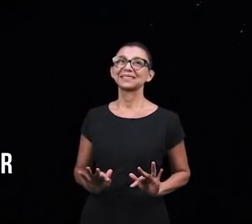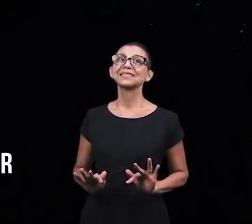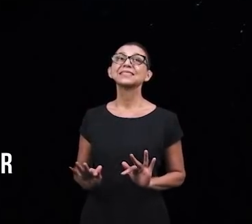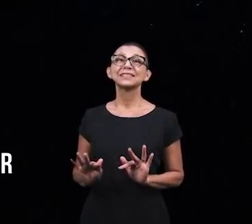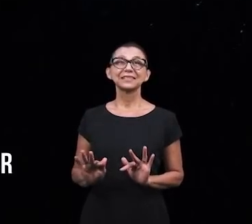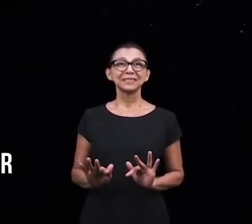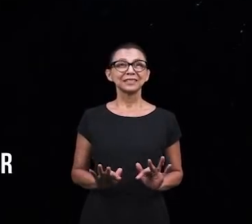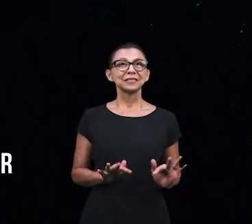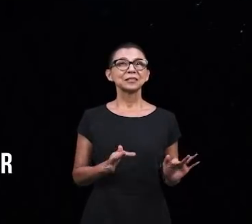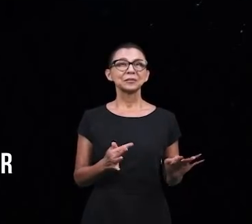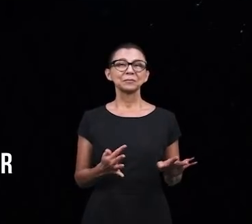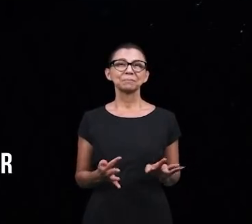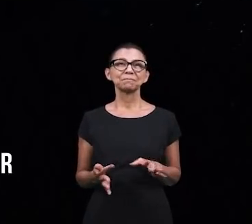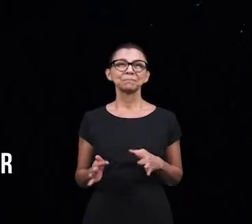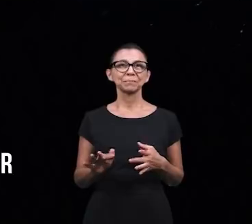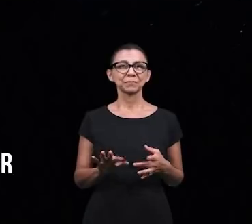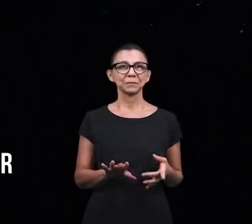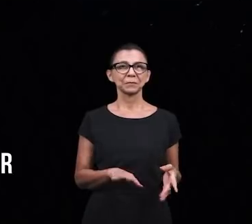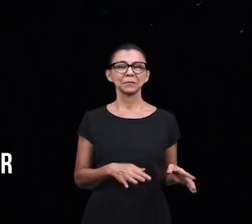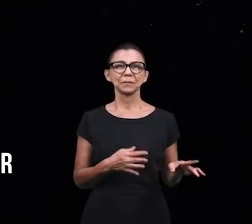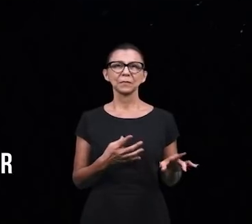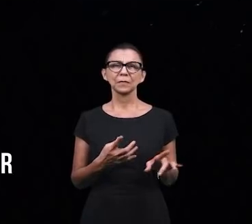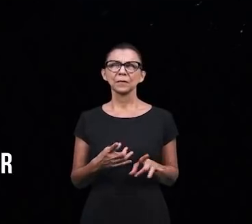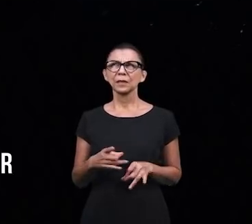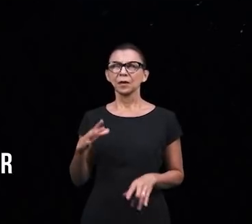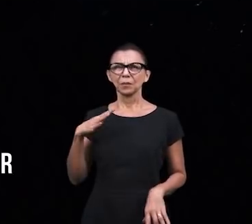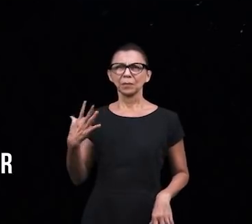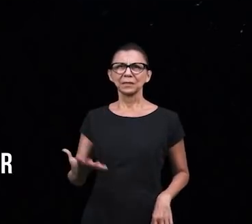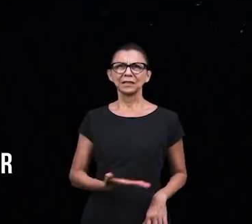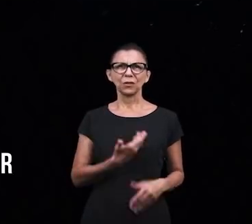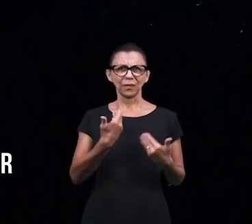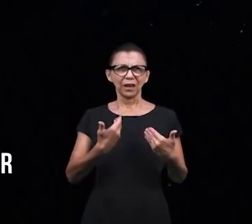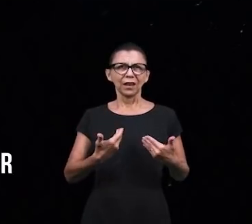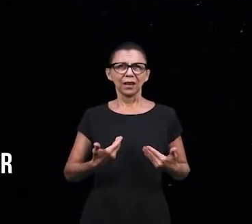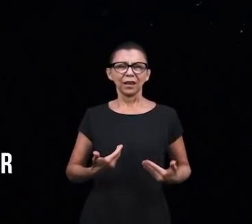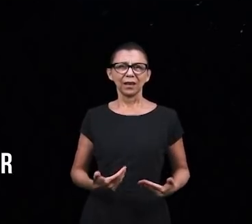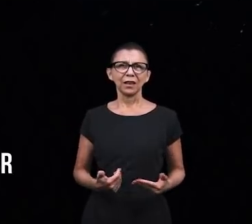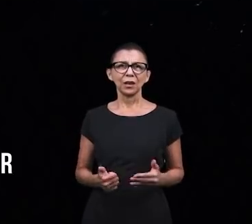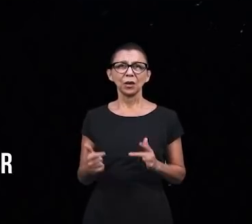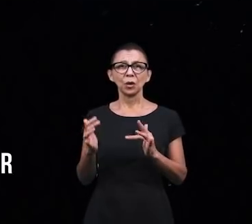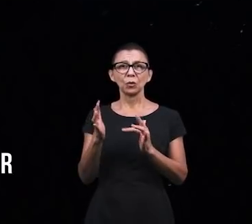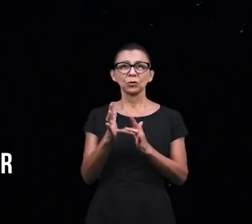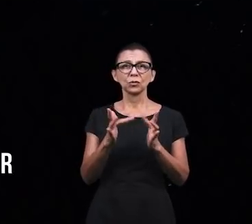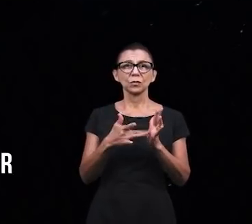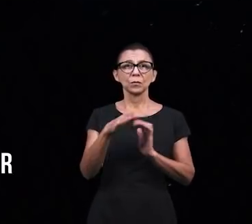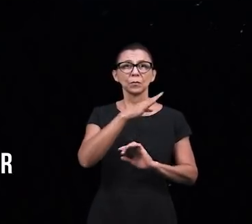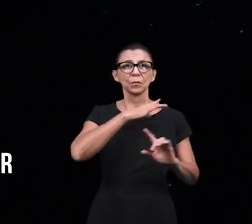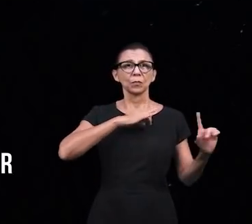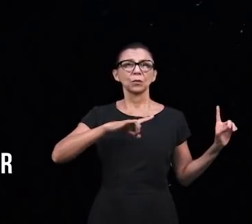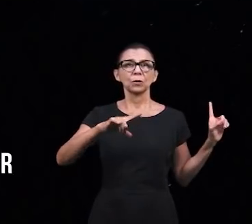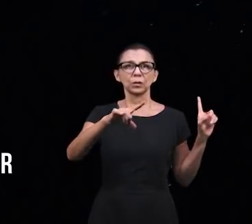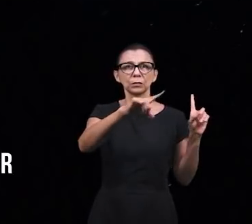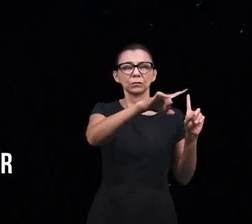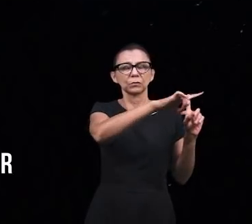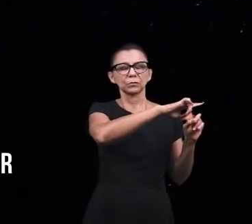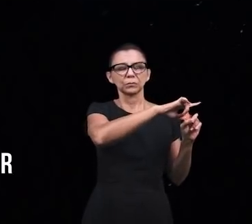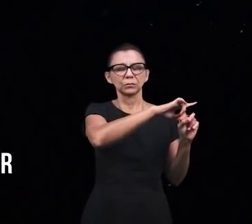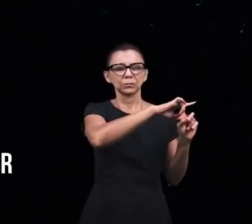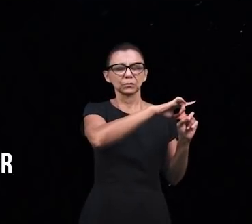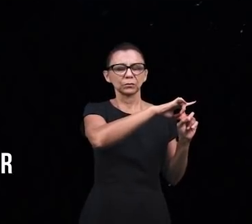feliz. Pra me encontrar, perdeu sua vida,